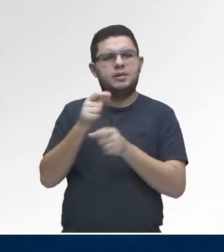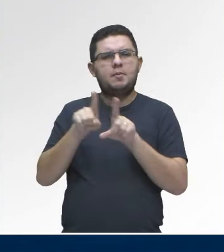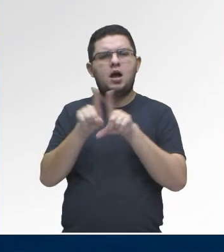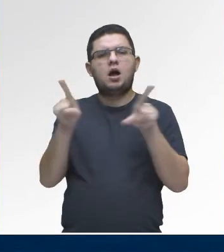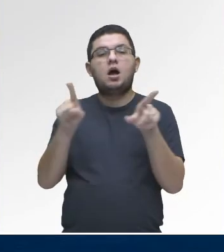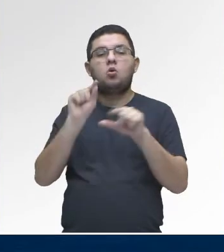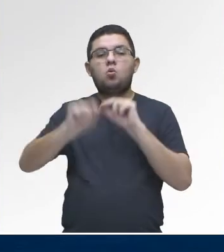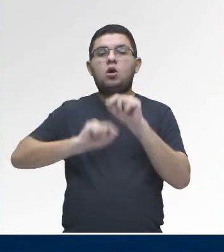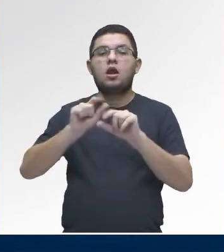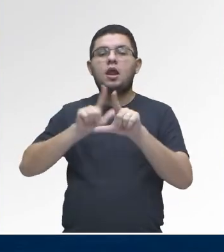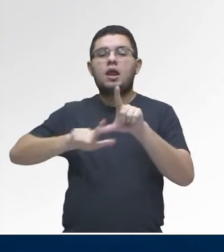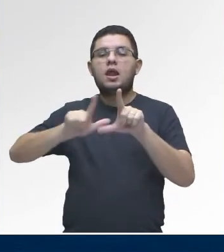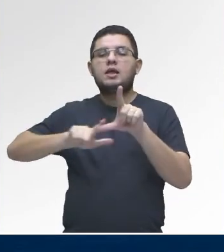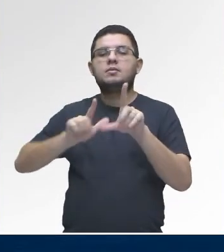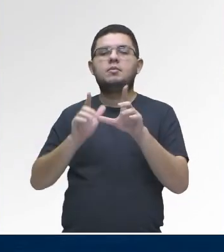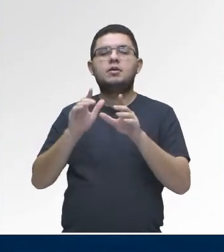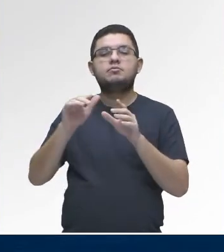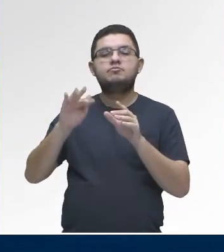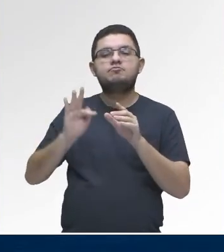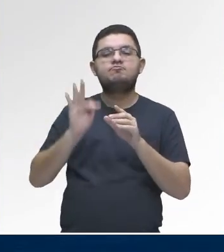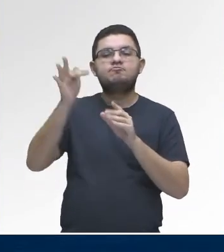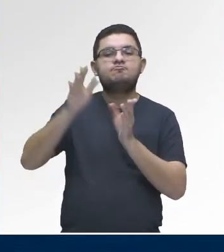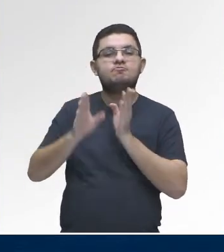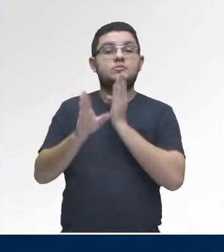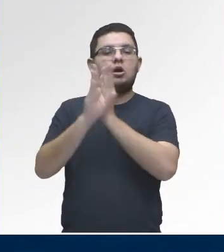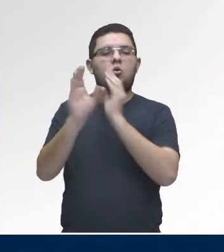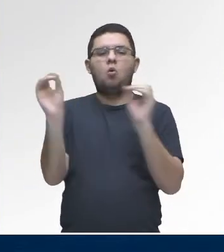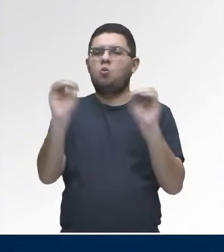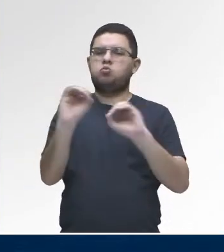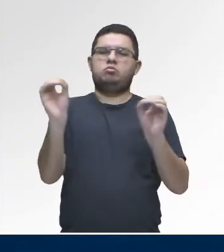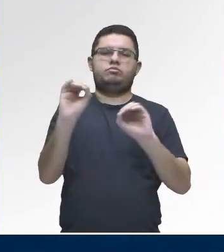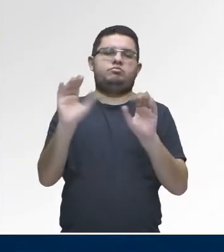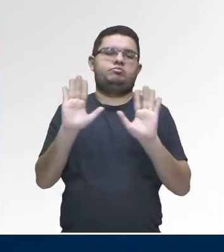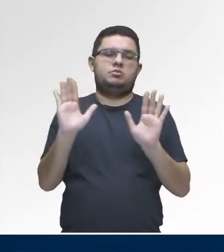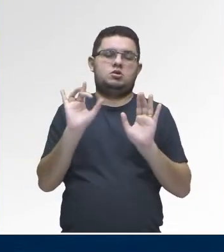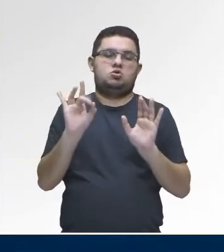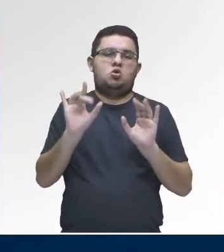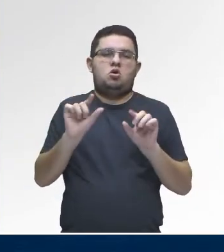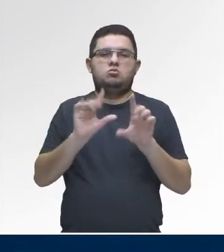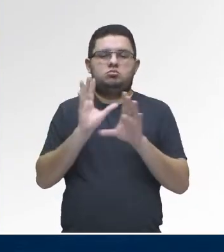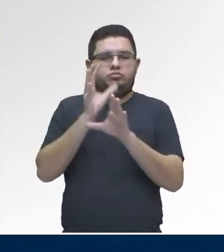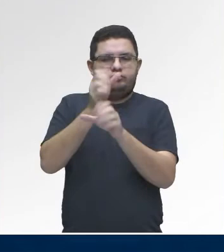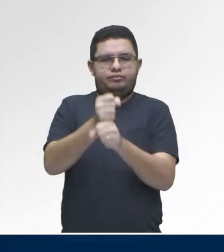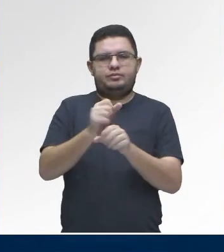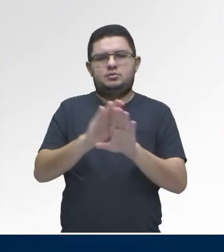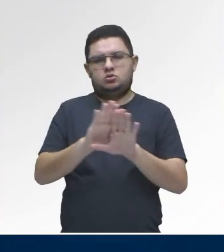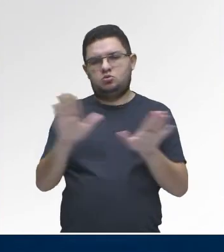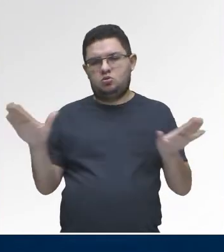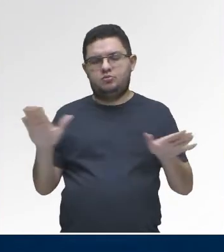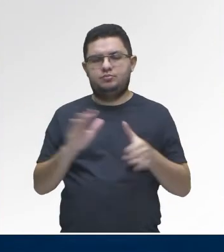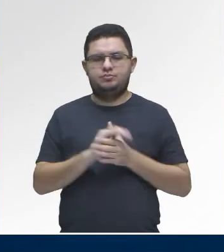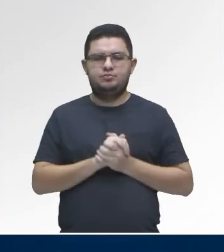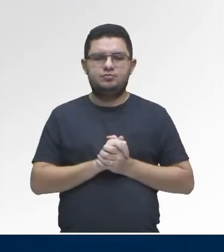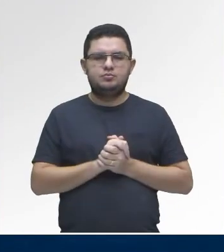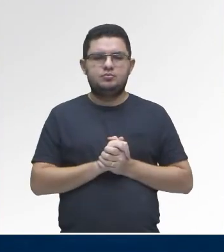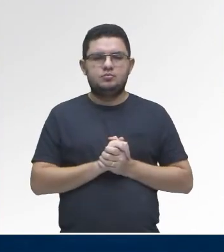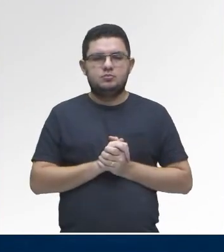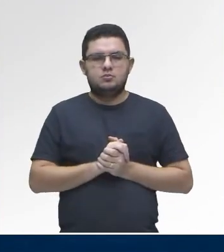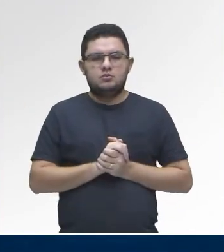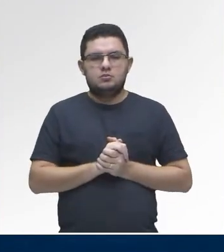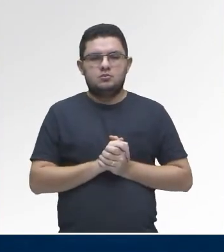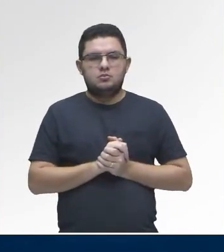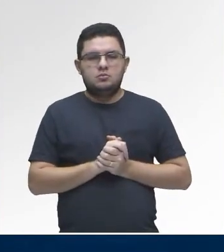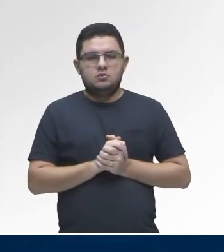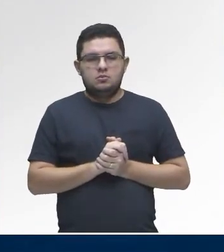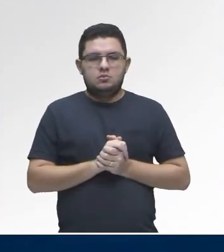incógnita para encontrar aí, então a gente só tem uma sentença matemática. Muito